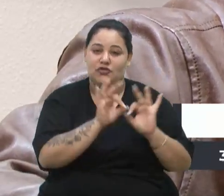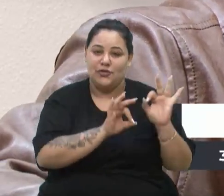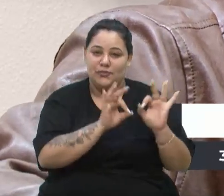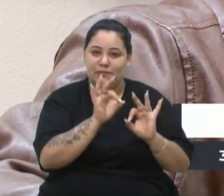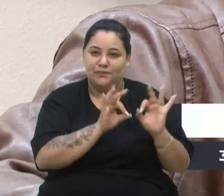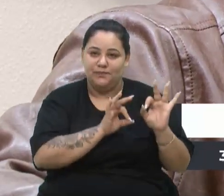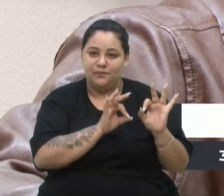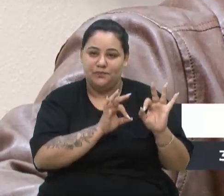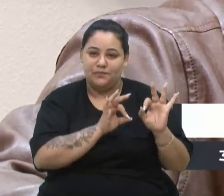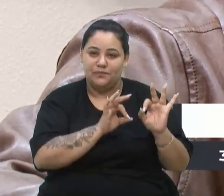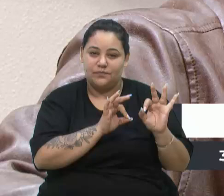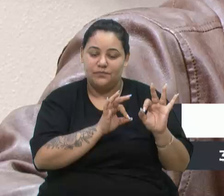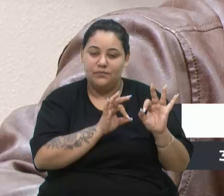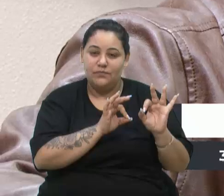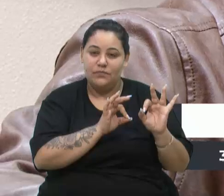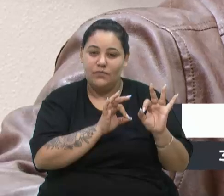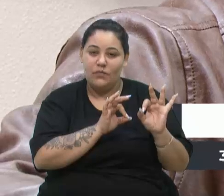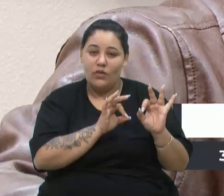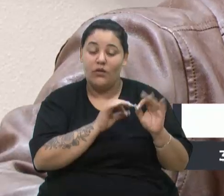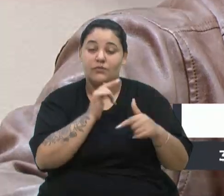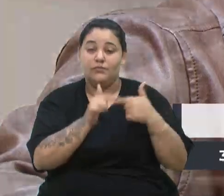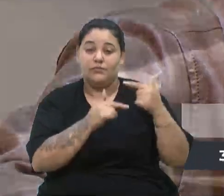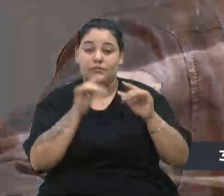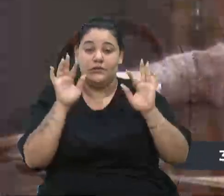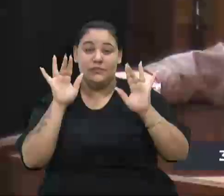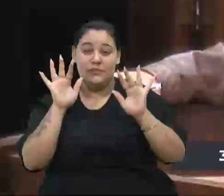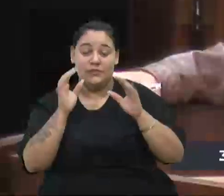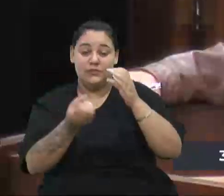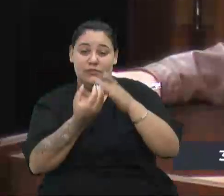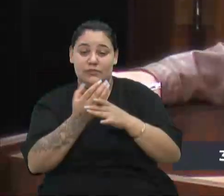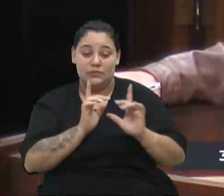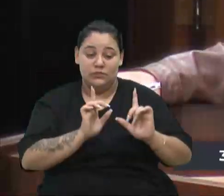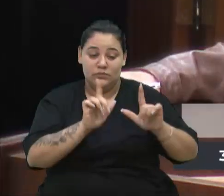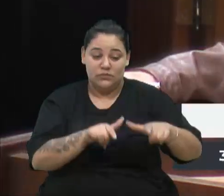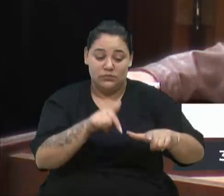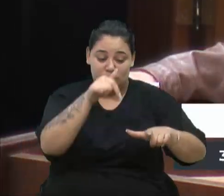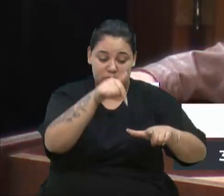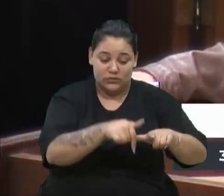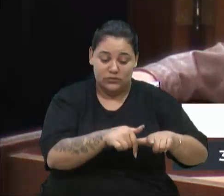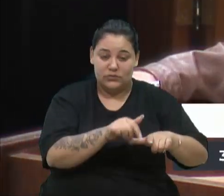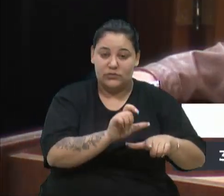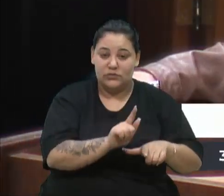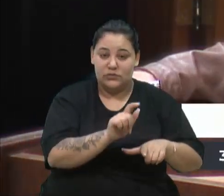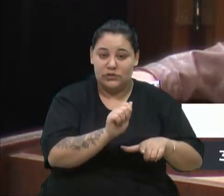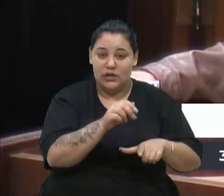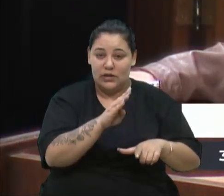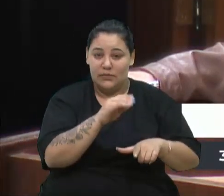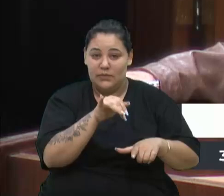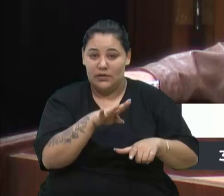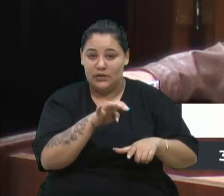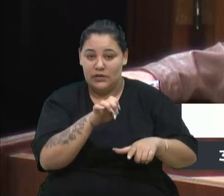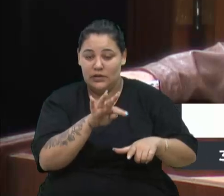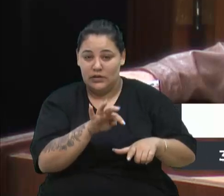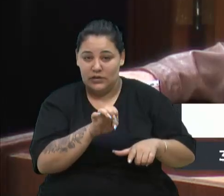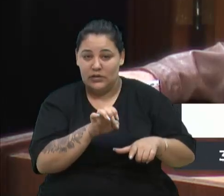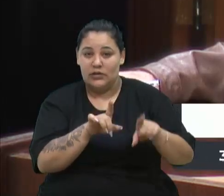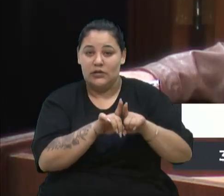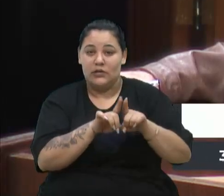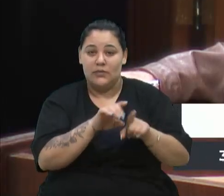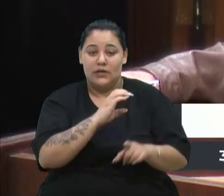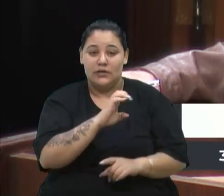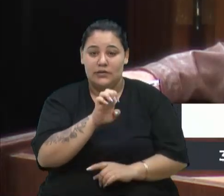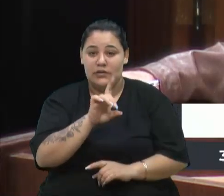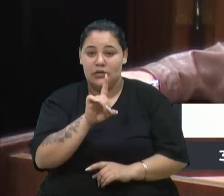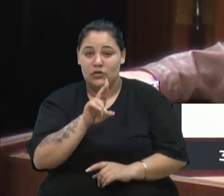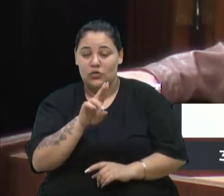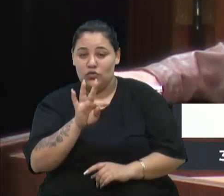com o trabalho em mãos elaborado pela nossa equipe de gabinete e presidindo a Comissão de Desenvolvimento Urbano, Transporte e